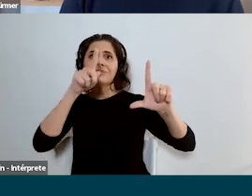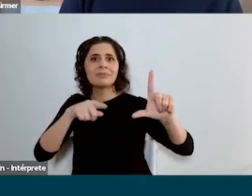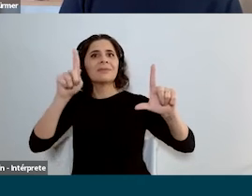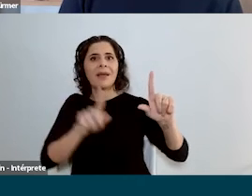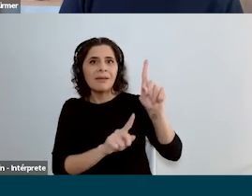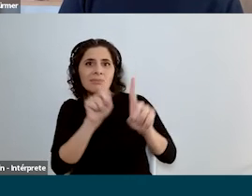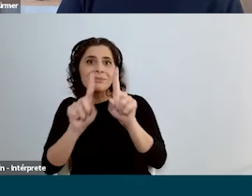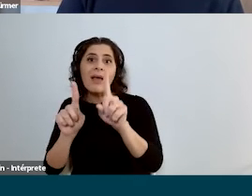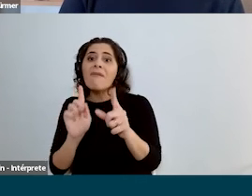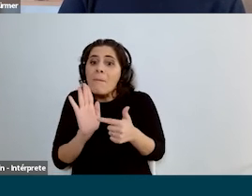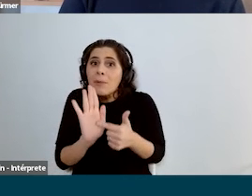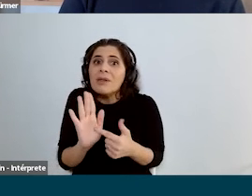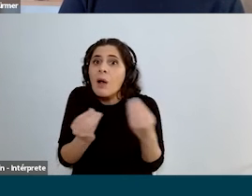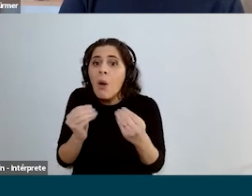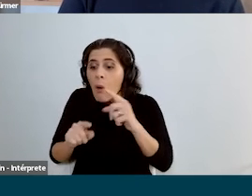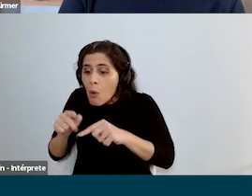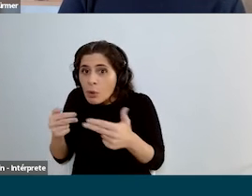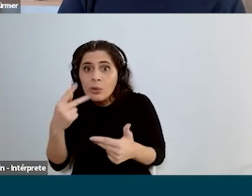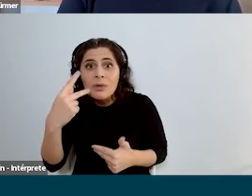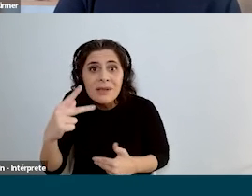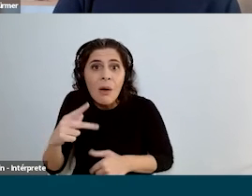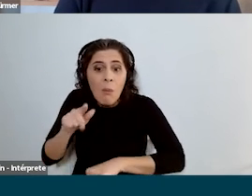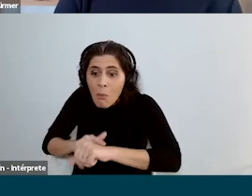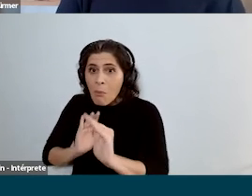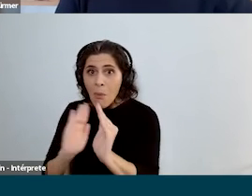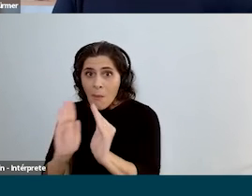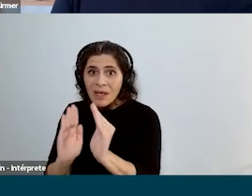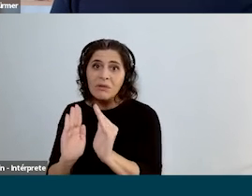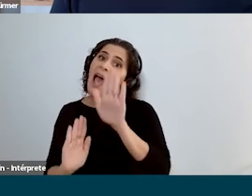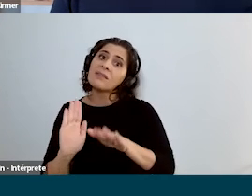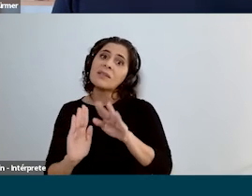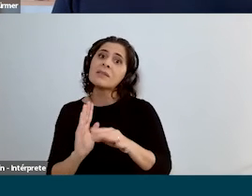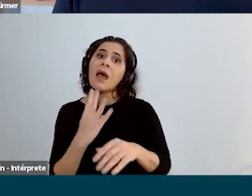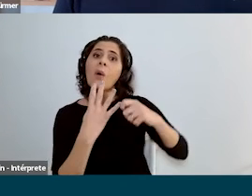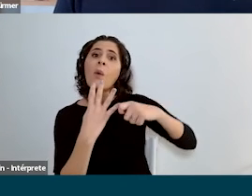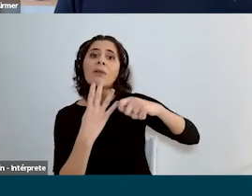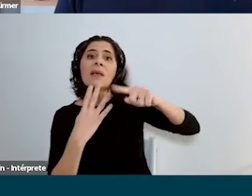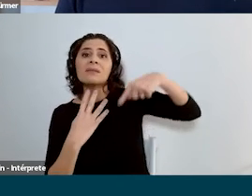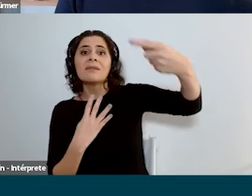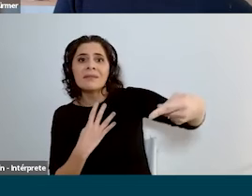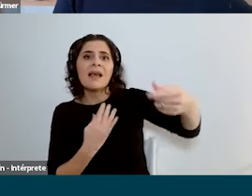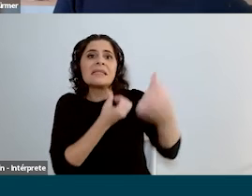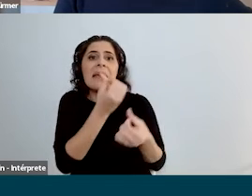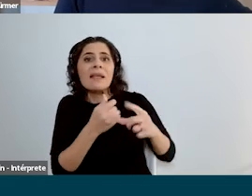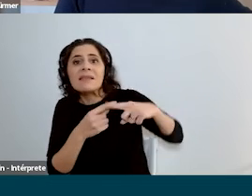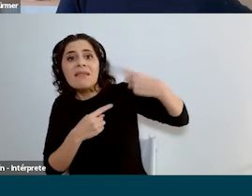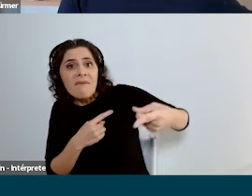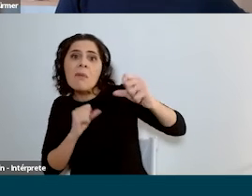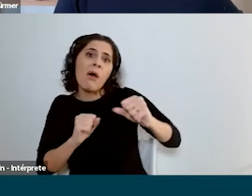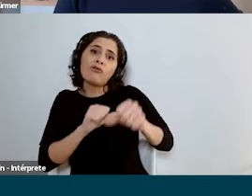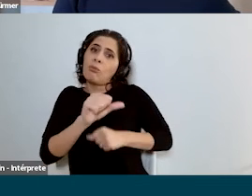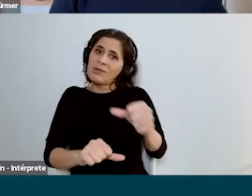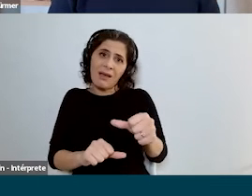Eles precisam refletir a estratégia do seu produto naquele momento. E talvez no próximo quarter, no próximo semestre, já vai ser diferente.